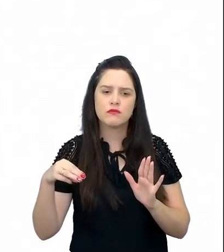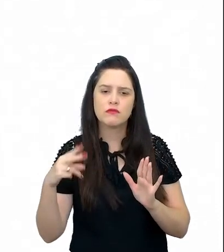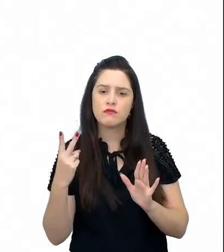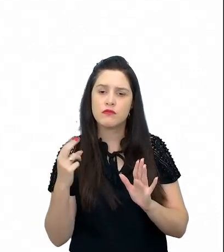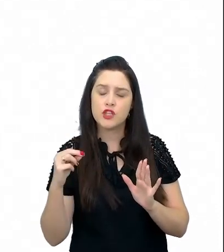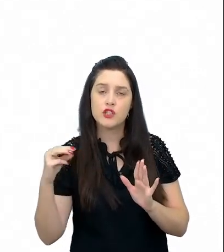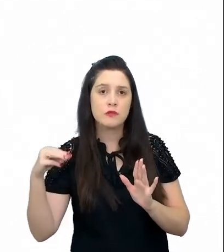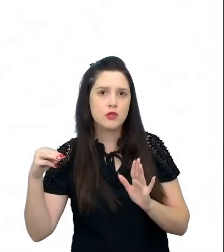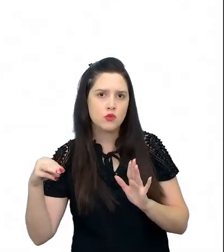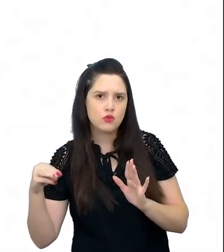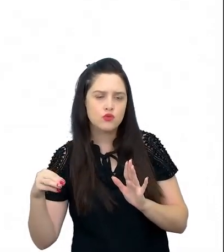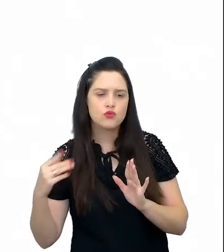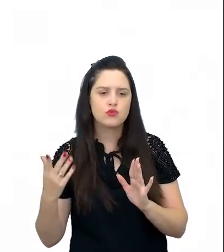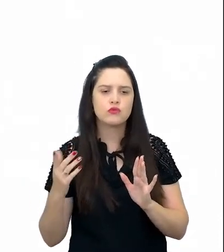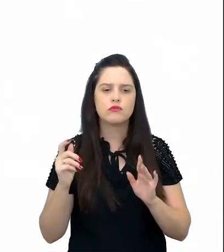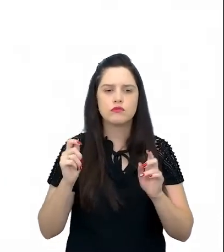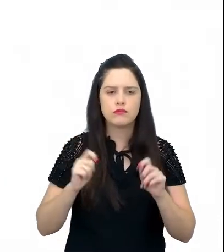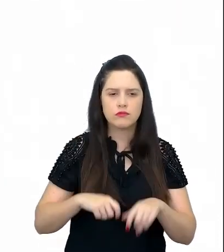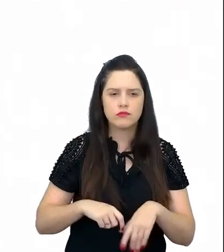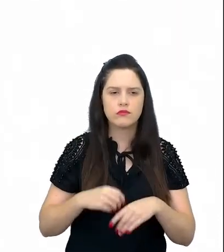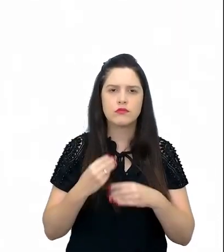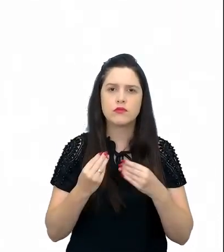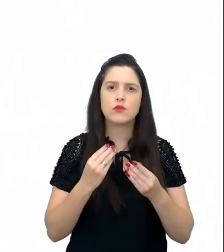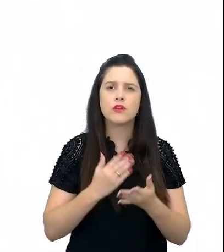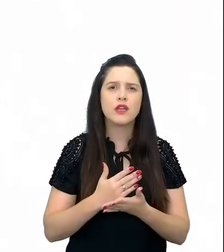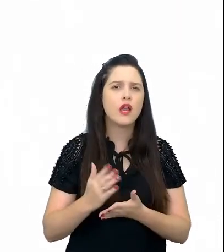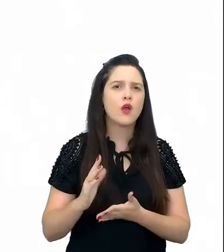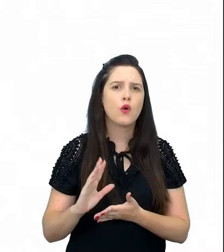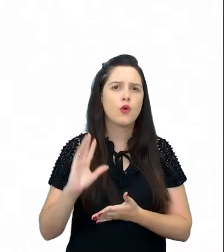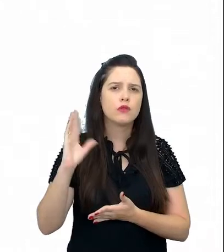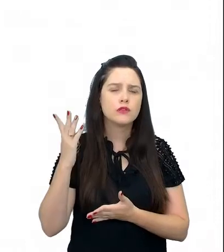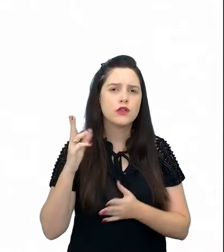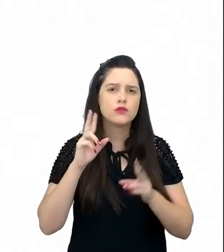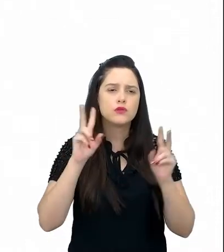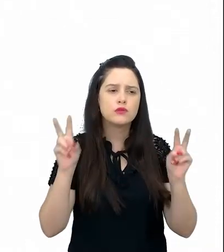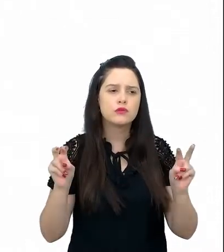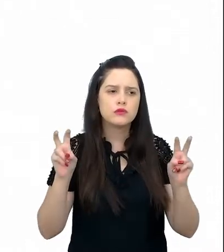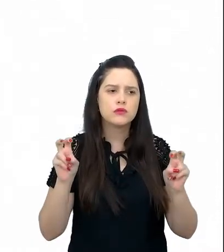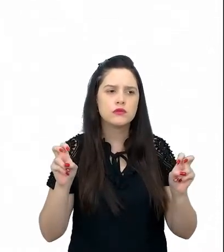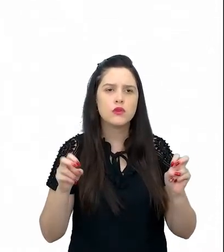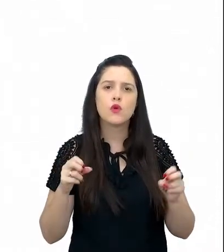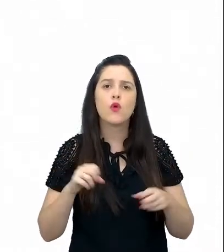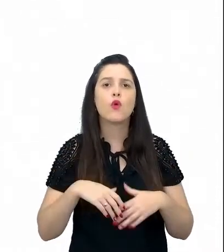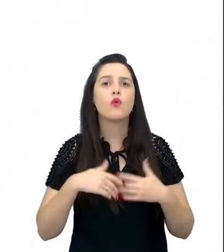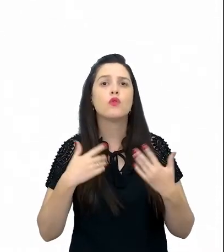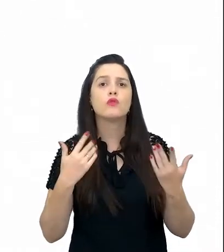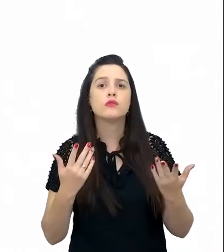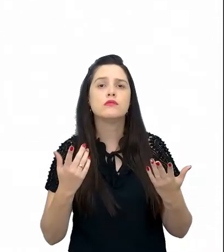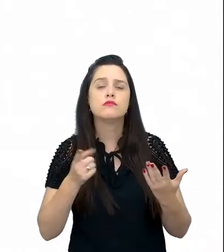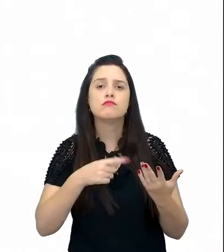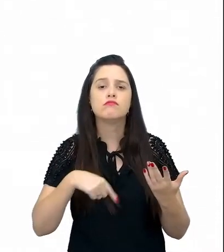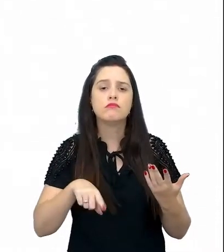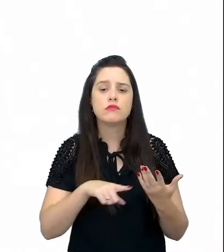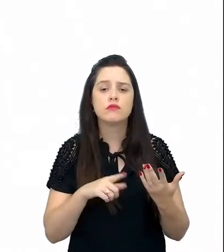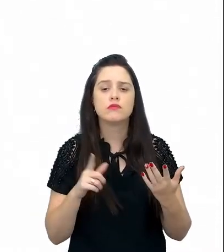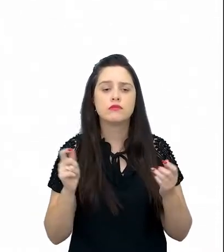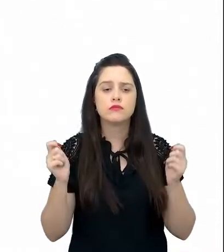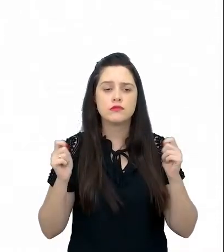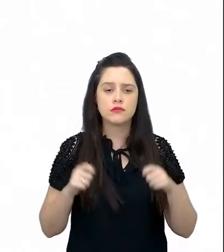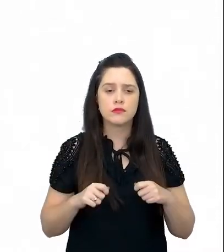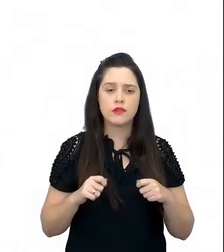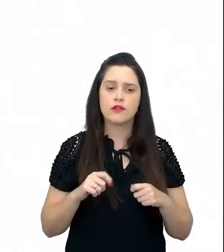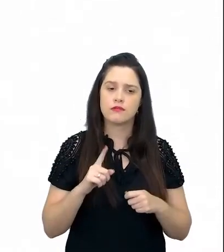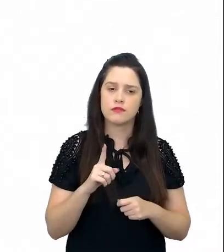abro duas torneiras iguaizinhas, o que acontece com o tempo? Vai ter que cair pela metade, ou seja, ao invés de fazer em 20, eu vou ter que fazer em